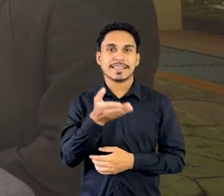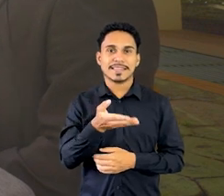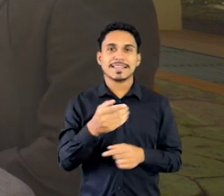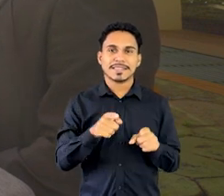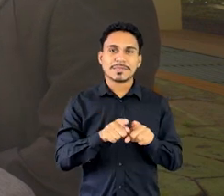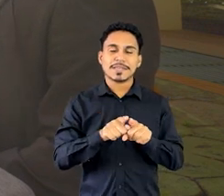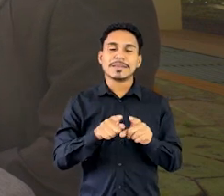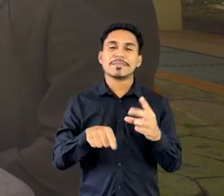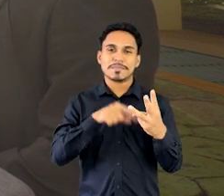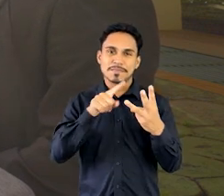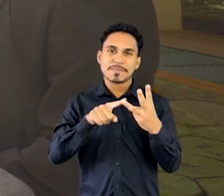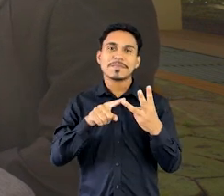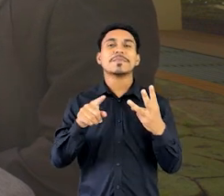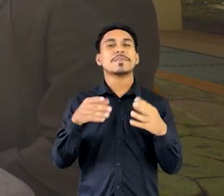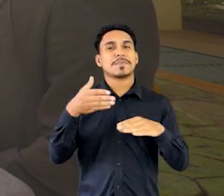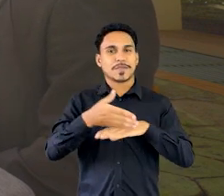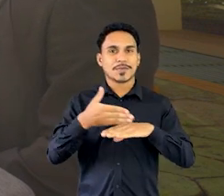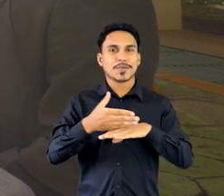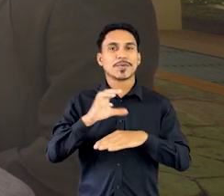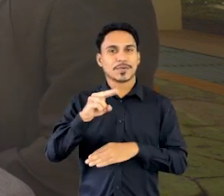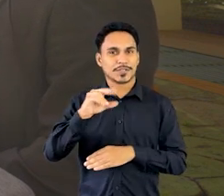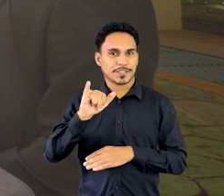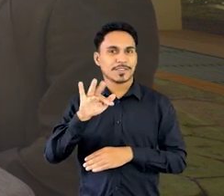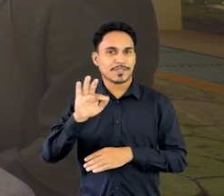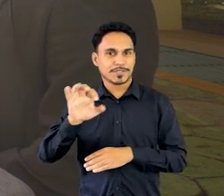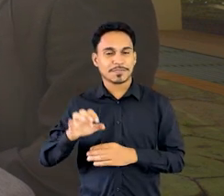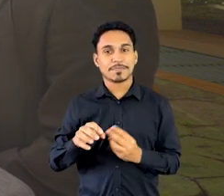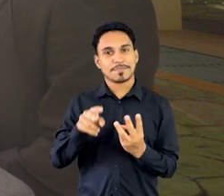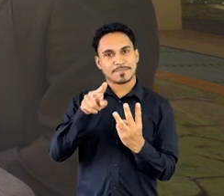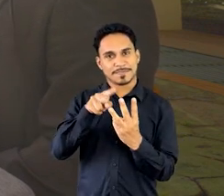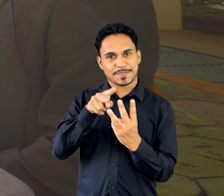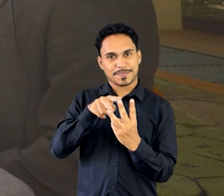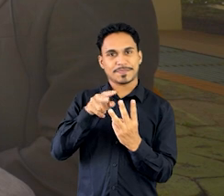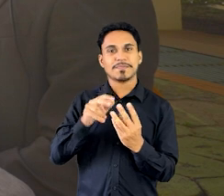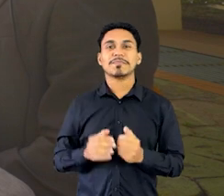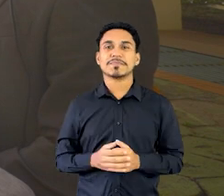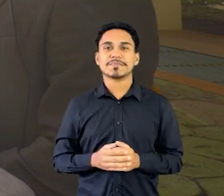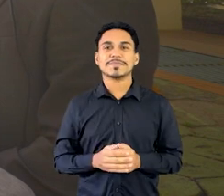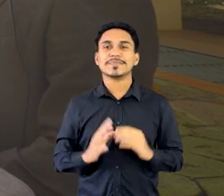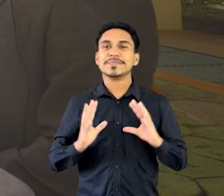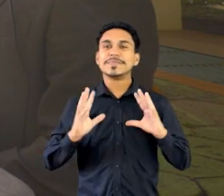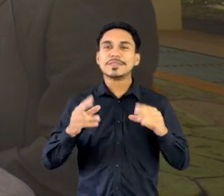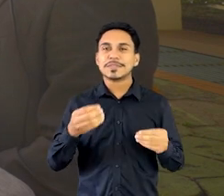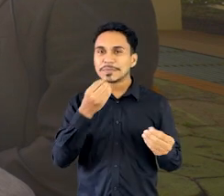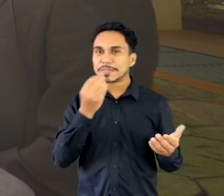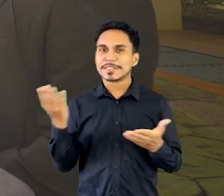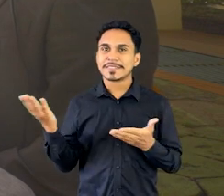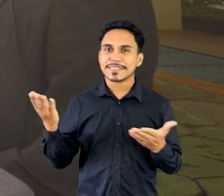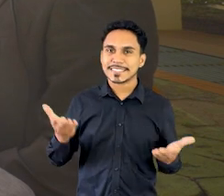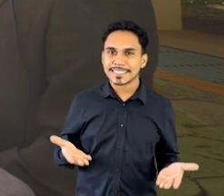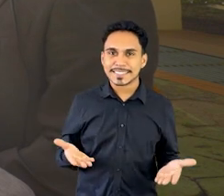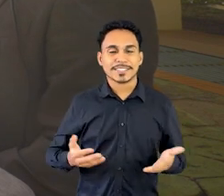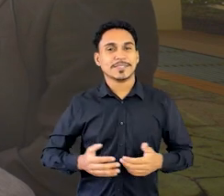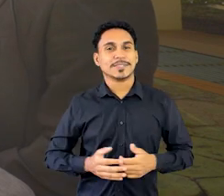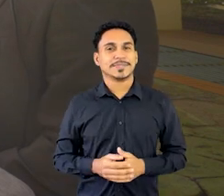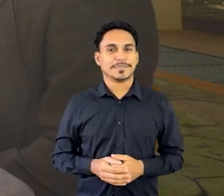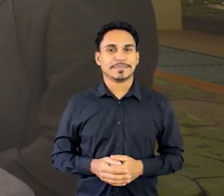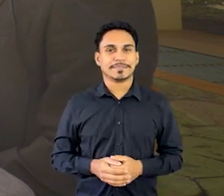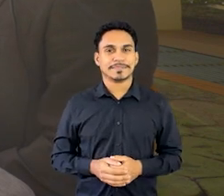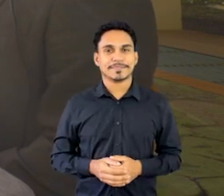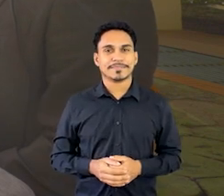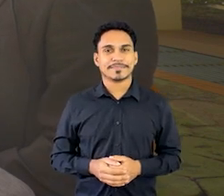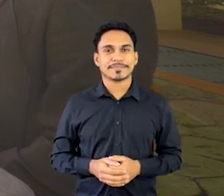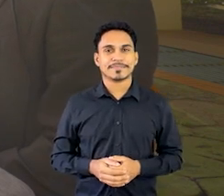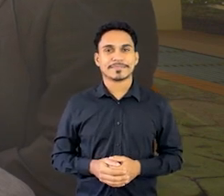kelmar Alexandre Fernanda sejam muito bem-vindos bem-vinda eh bem eu vou pedir que